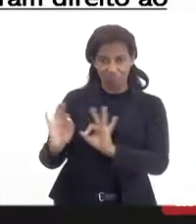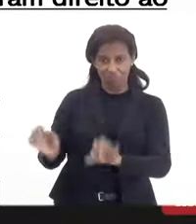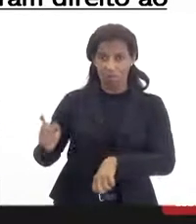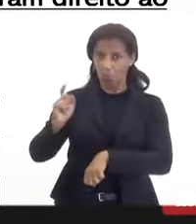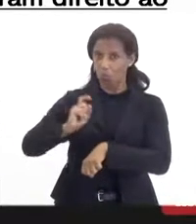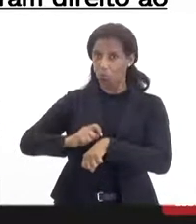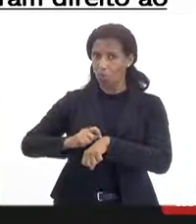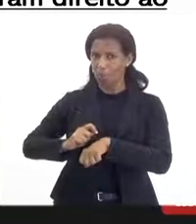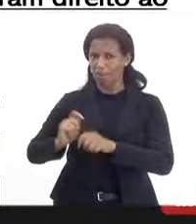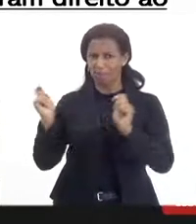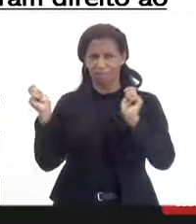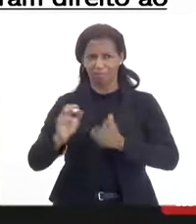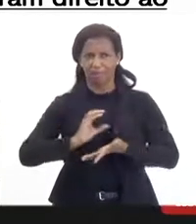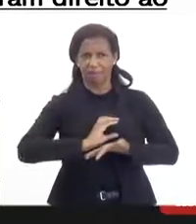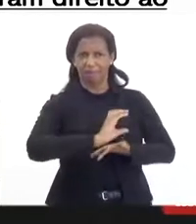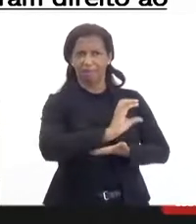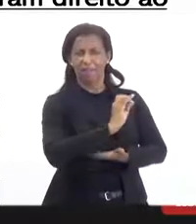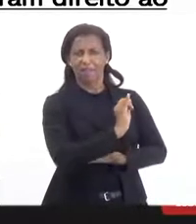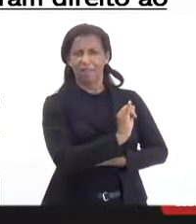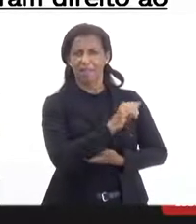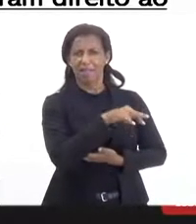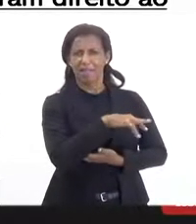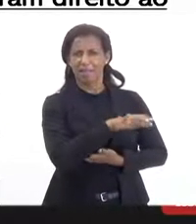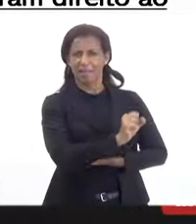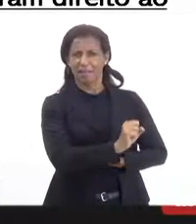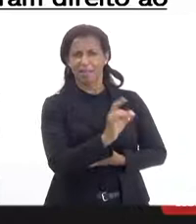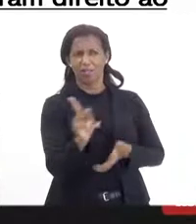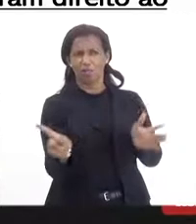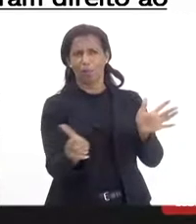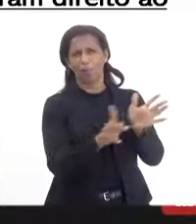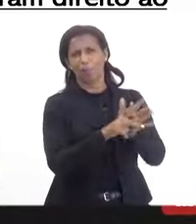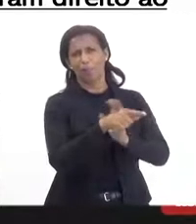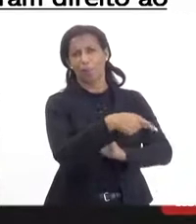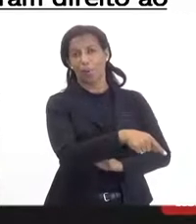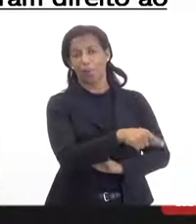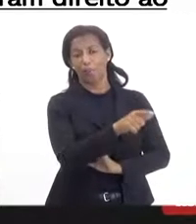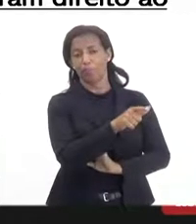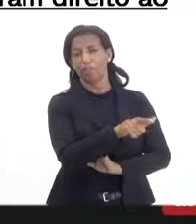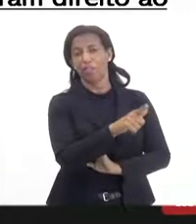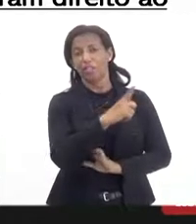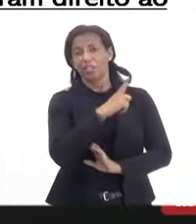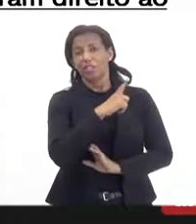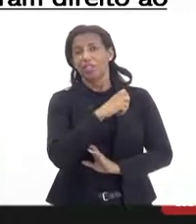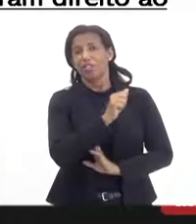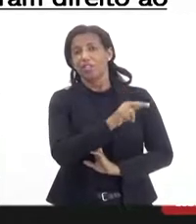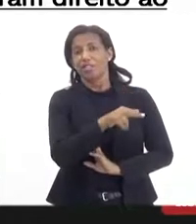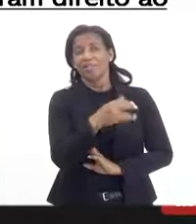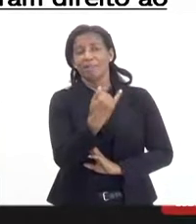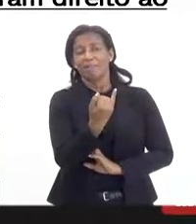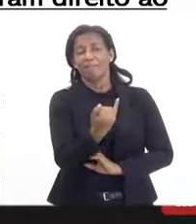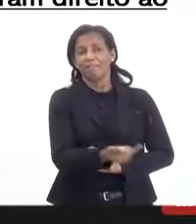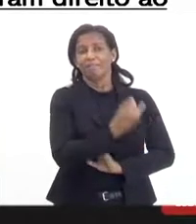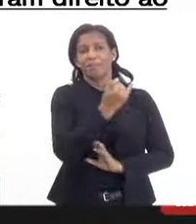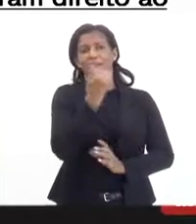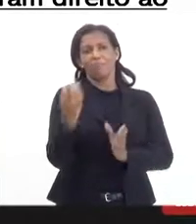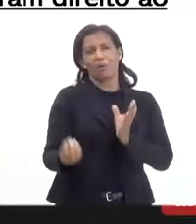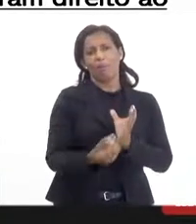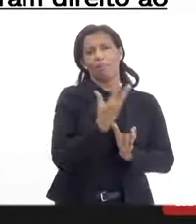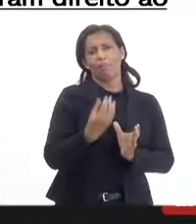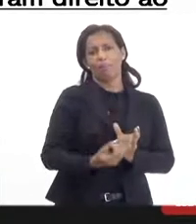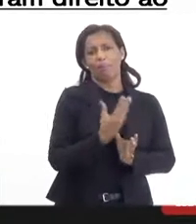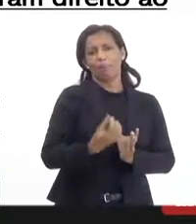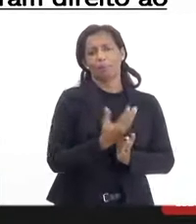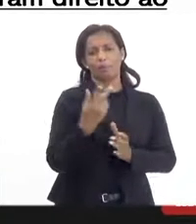o crédito de ICMS somente pelo critério de ser essencial à produção